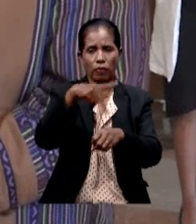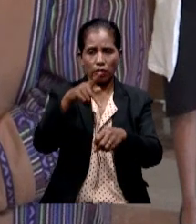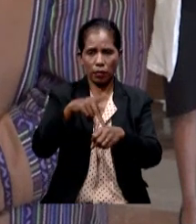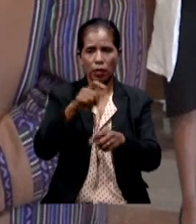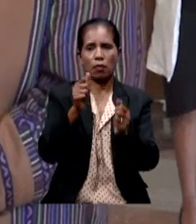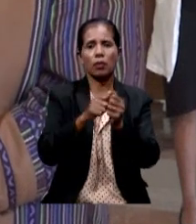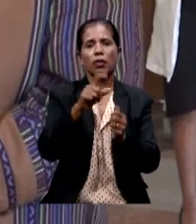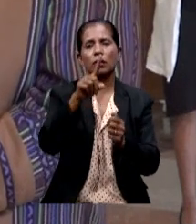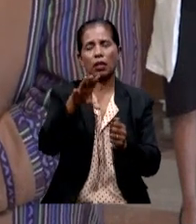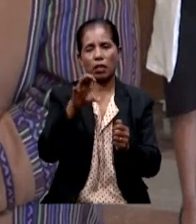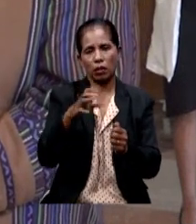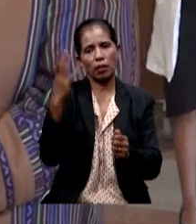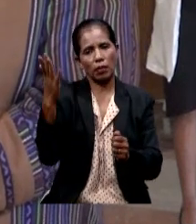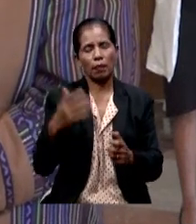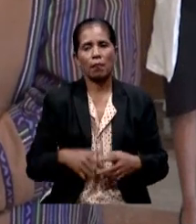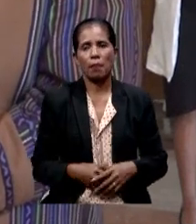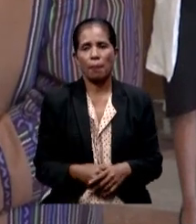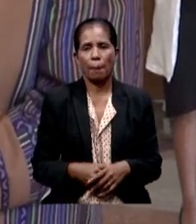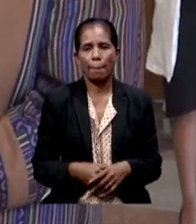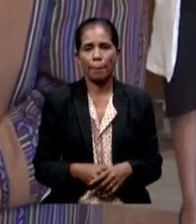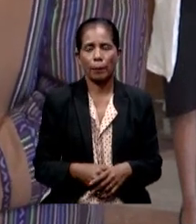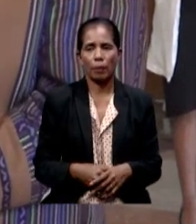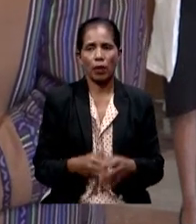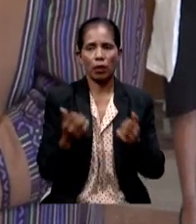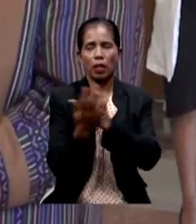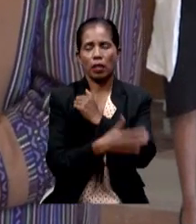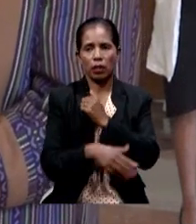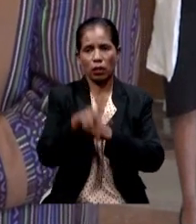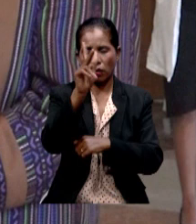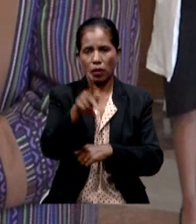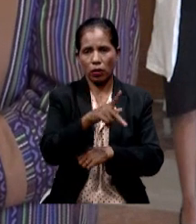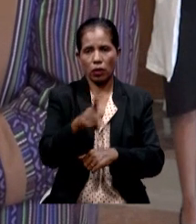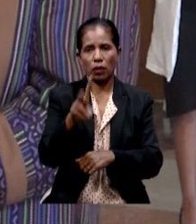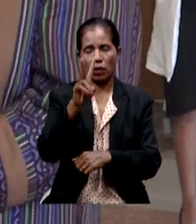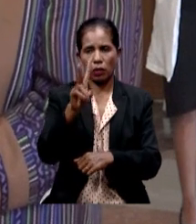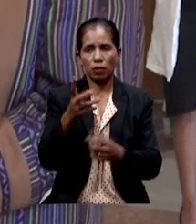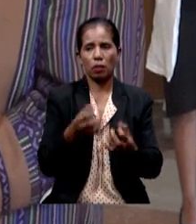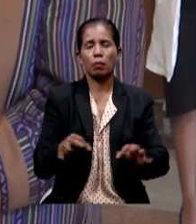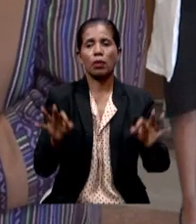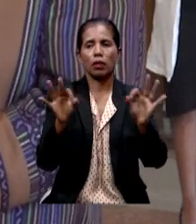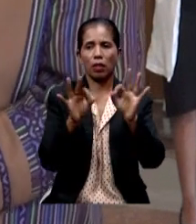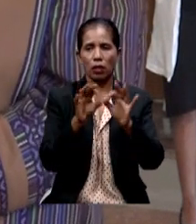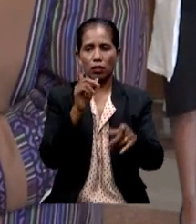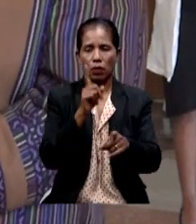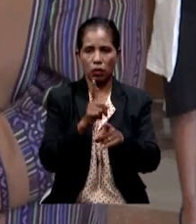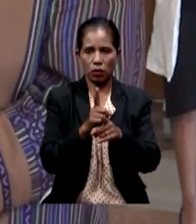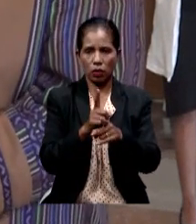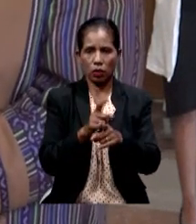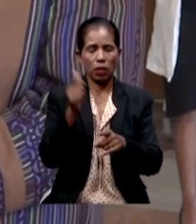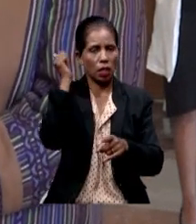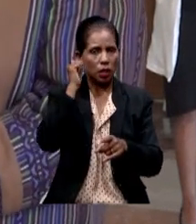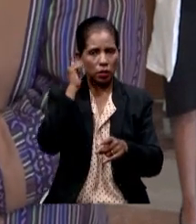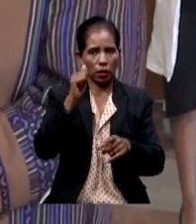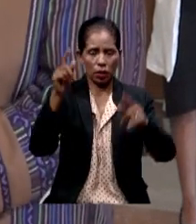racing e na portanto nação católico rua importante liu e a Ásia mas